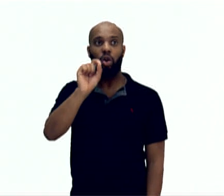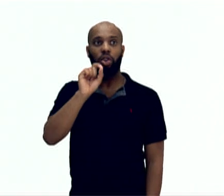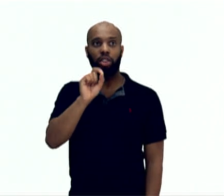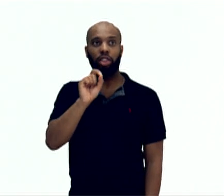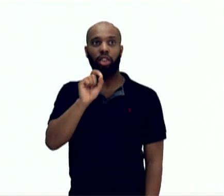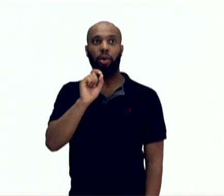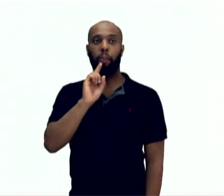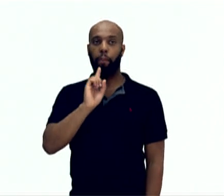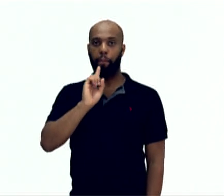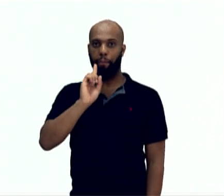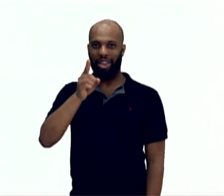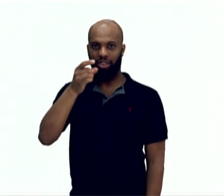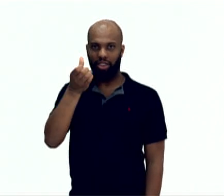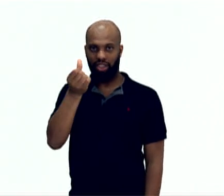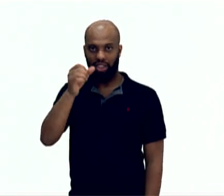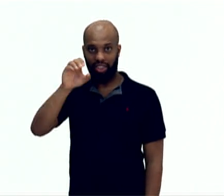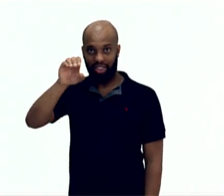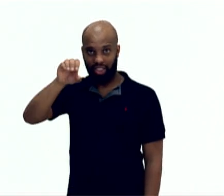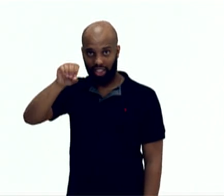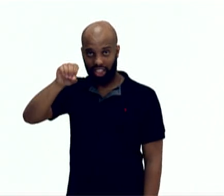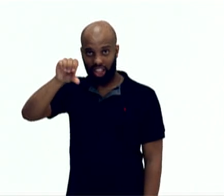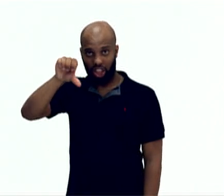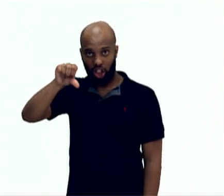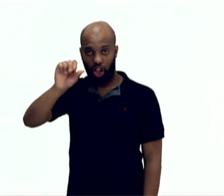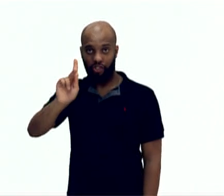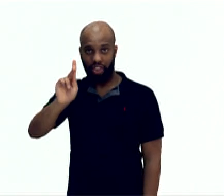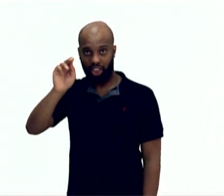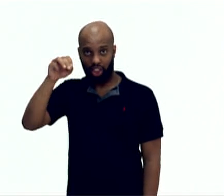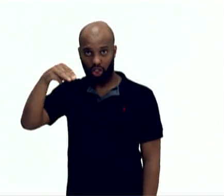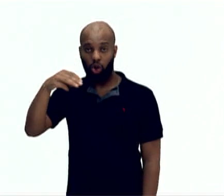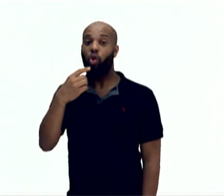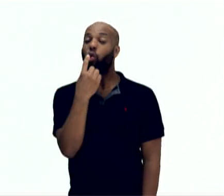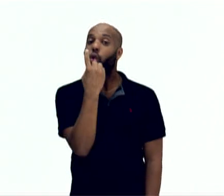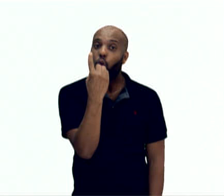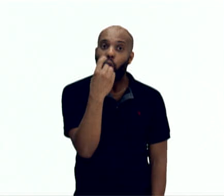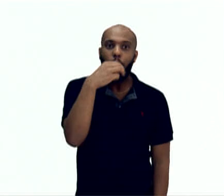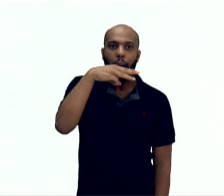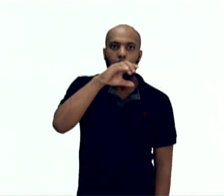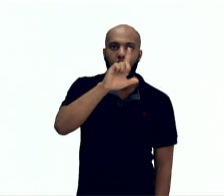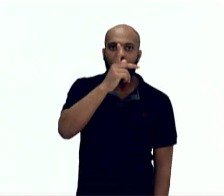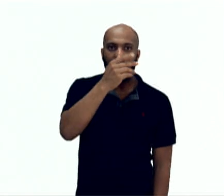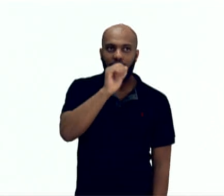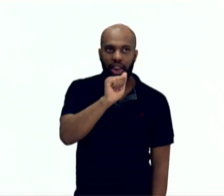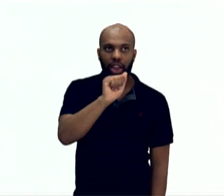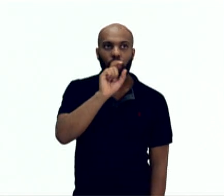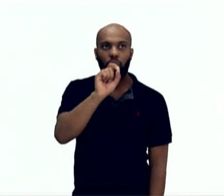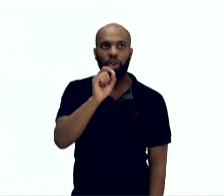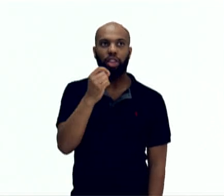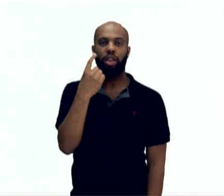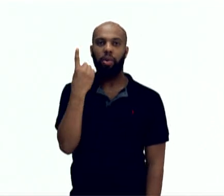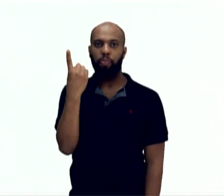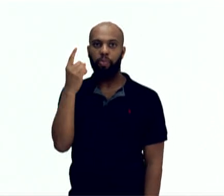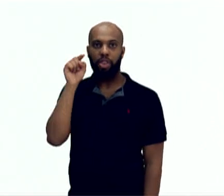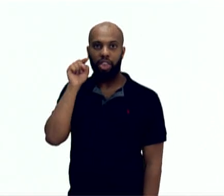1.609 quilômetros, tudo bem? Então, uma milha vai valer 1.609 quilômetros,